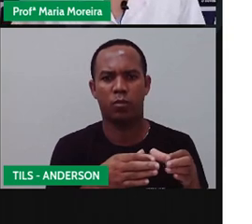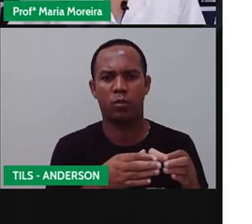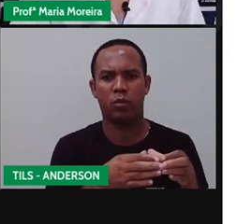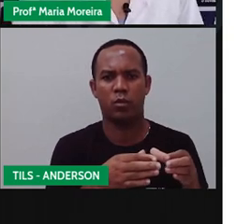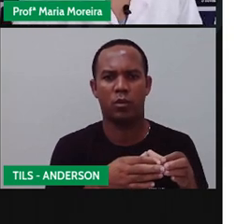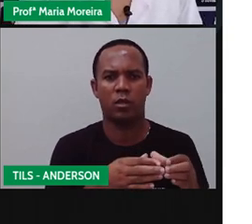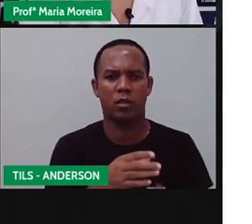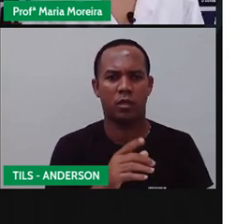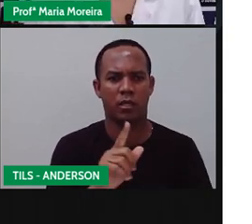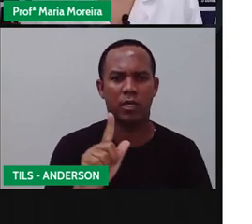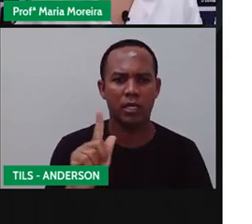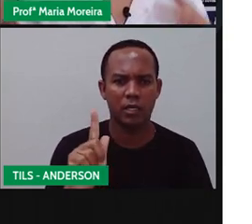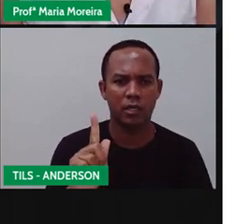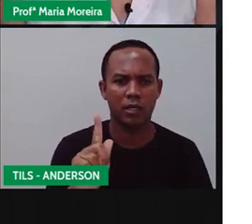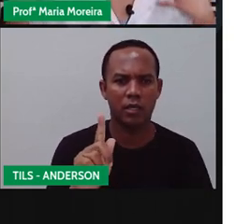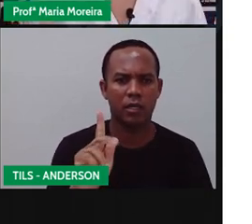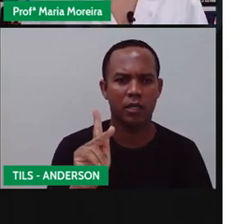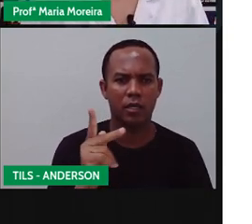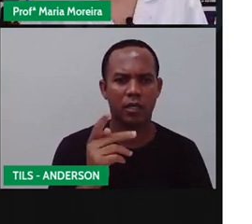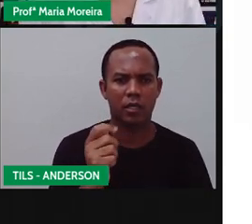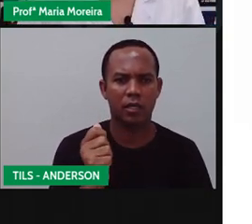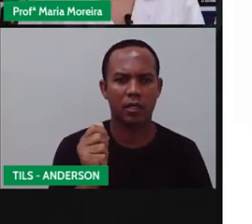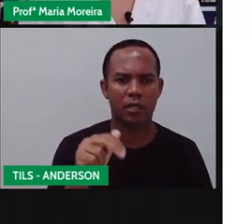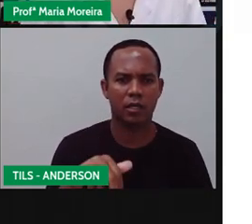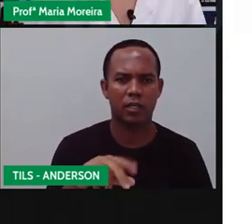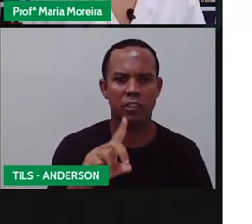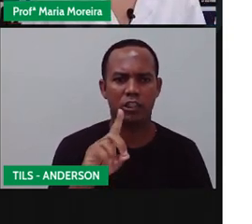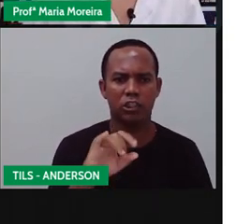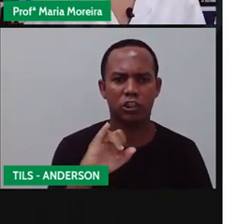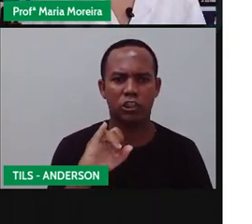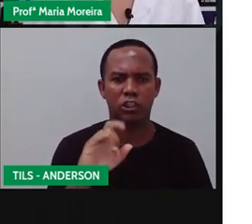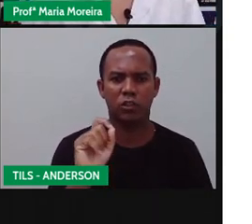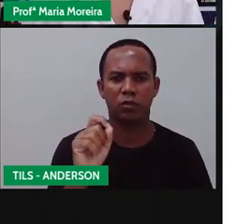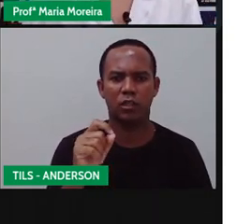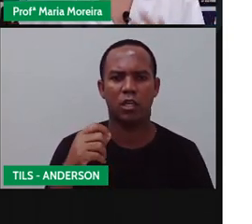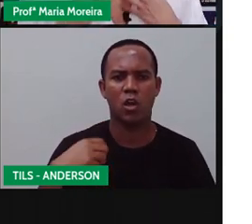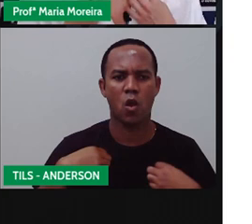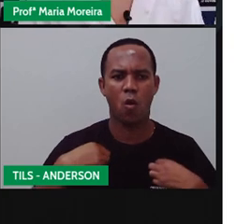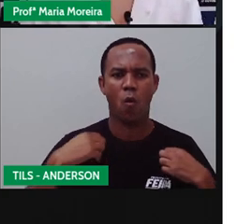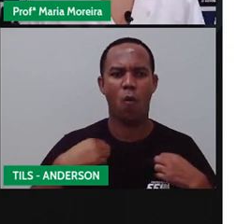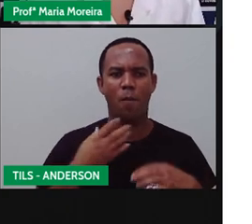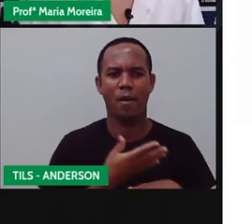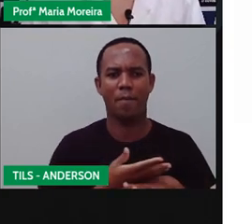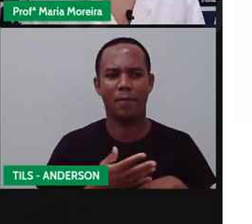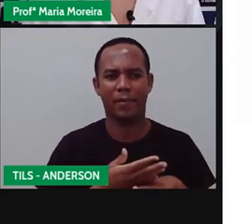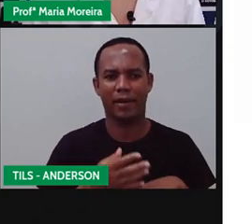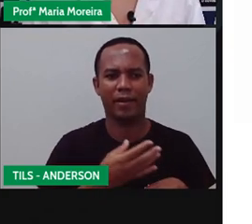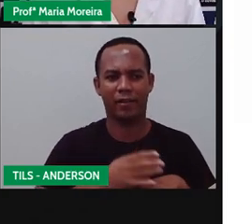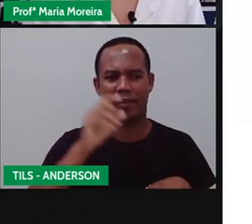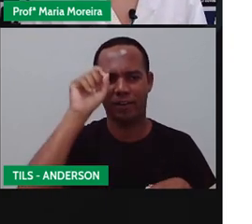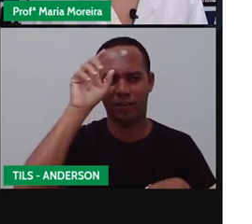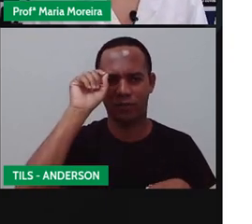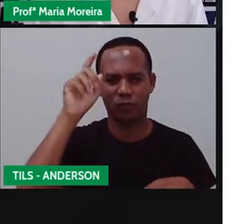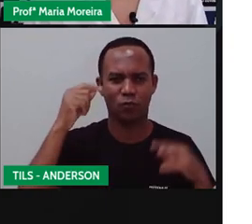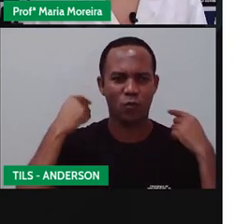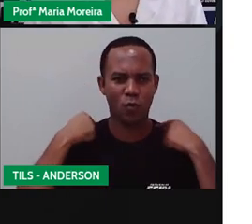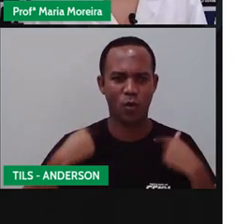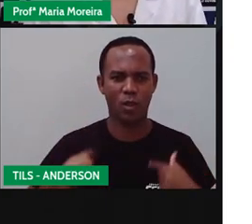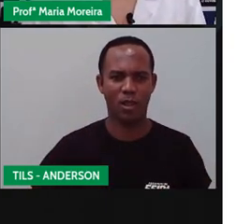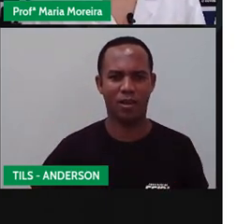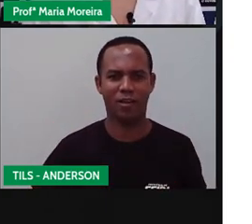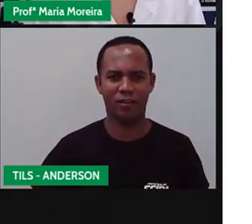que era os Filhos de Gandhi passando pelo carnaval, com seus colares brancos e azuis, com as continhas, né? Brancas e azuis.